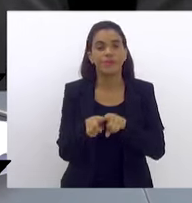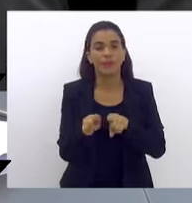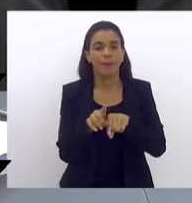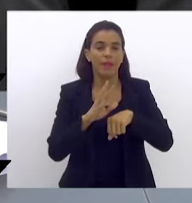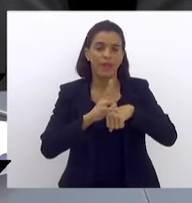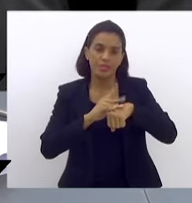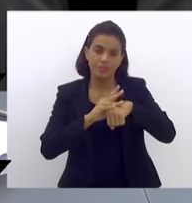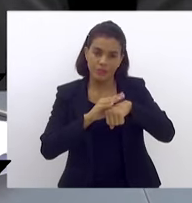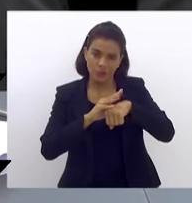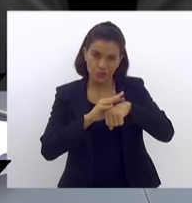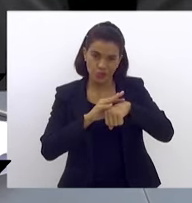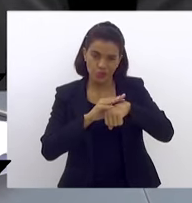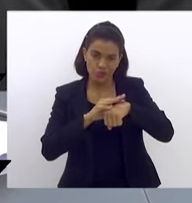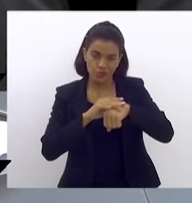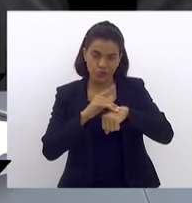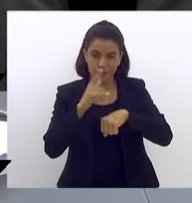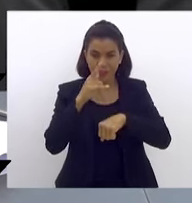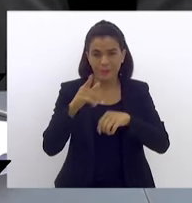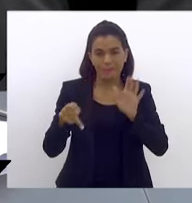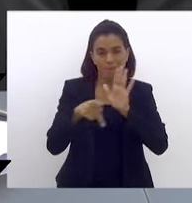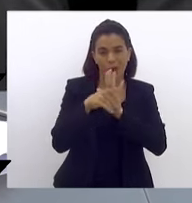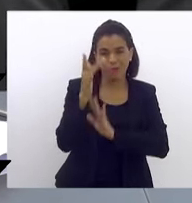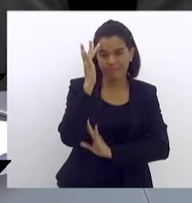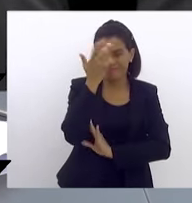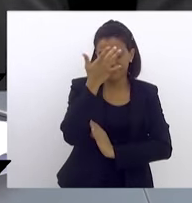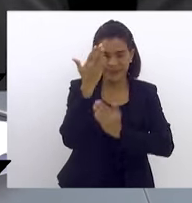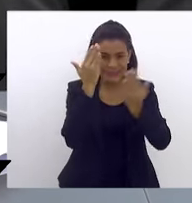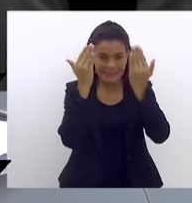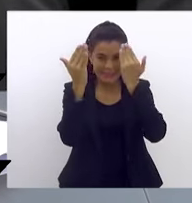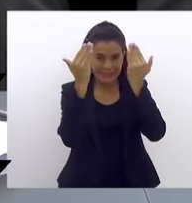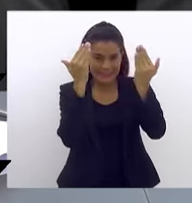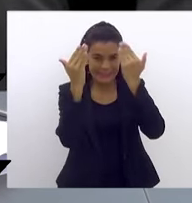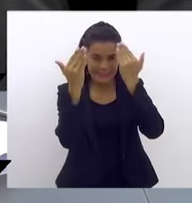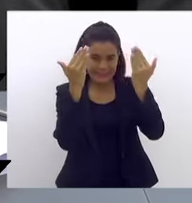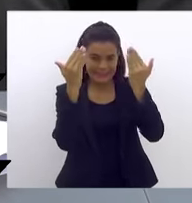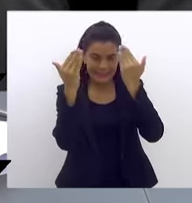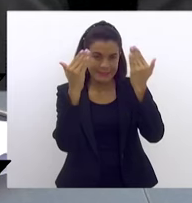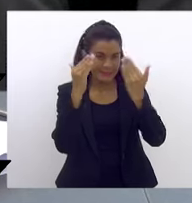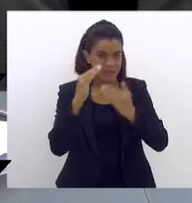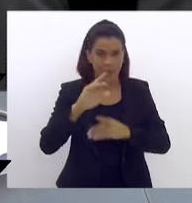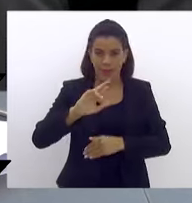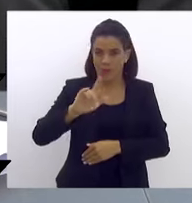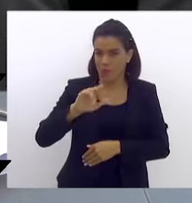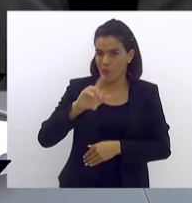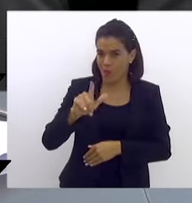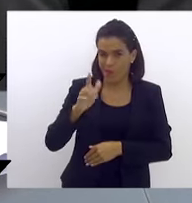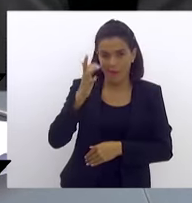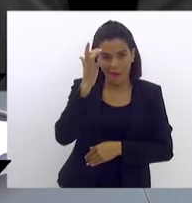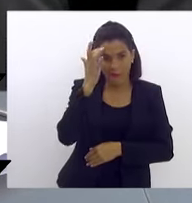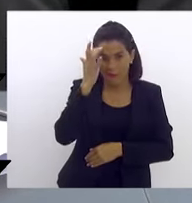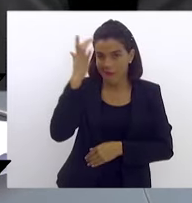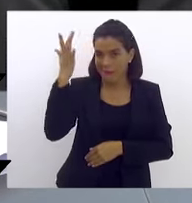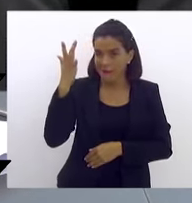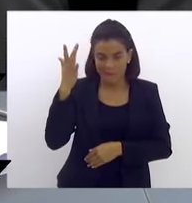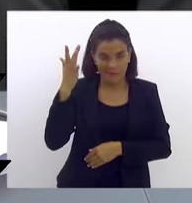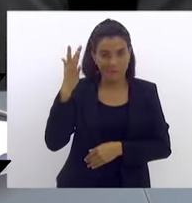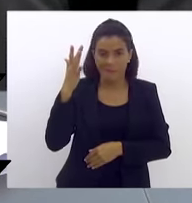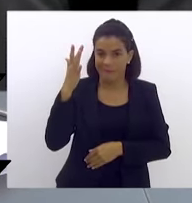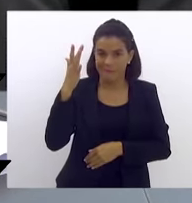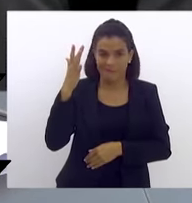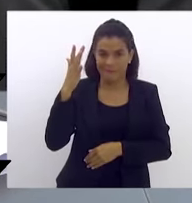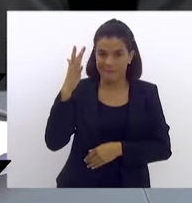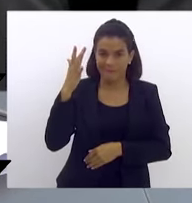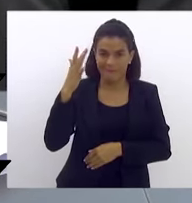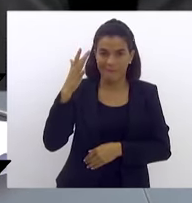caráter psíquico emocional não são muito fáceis de você